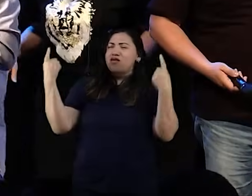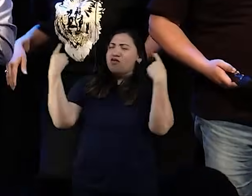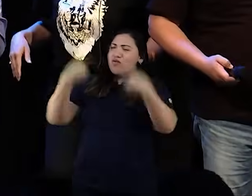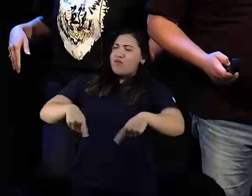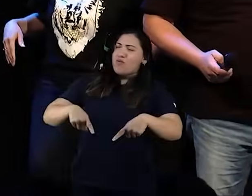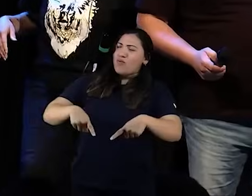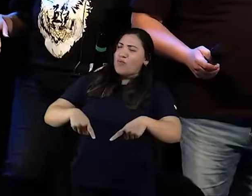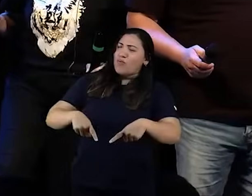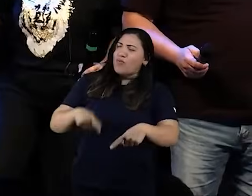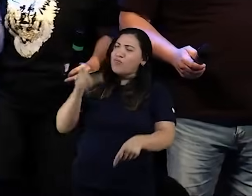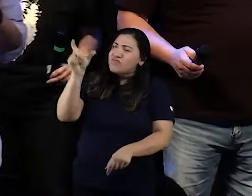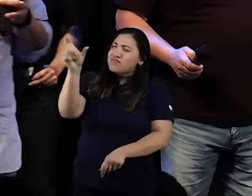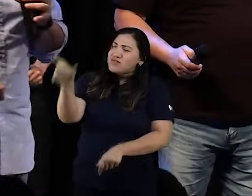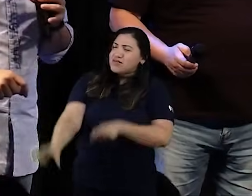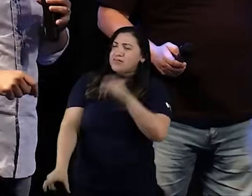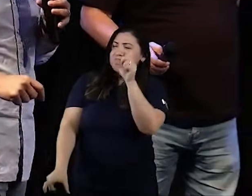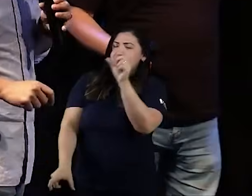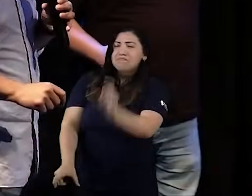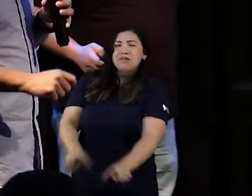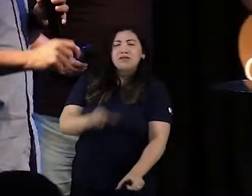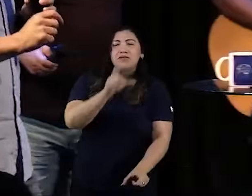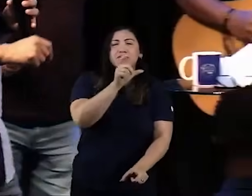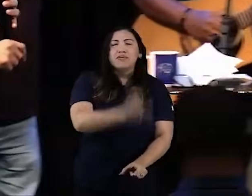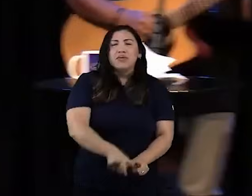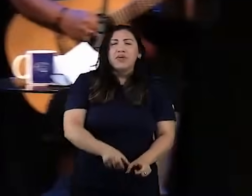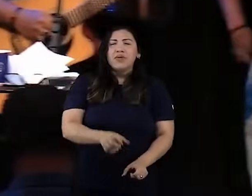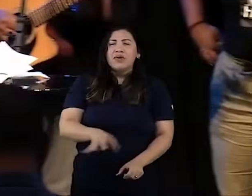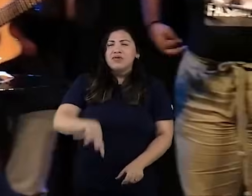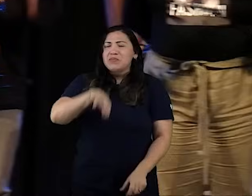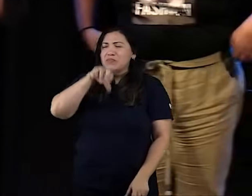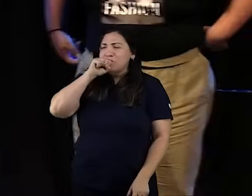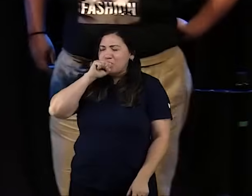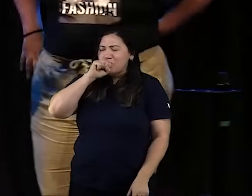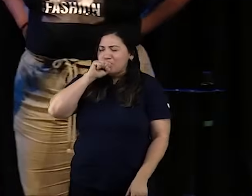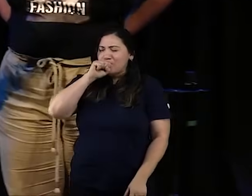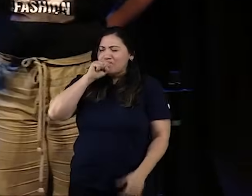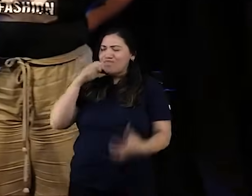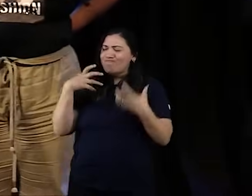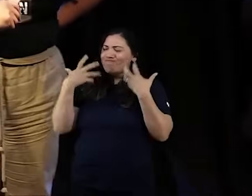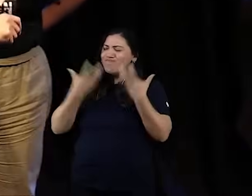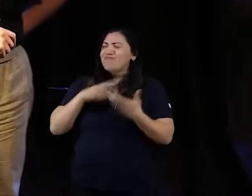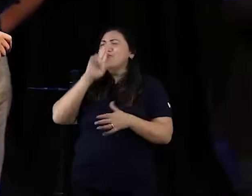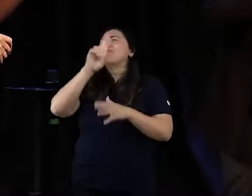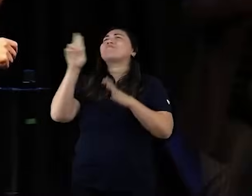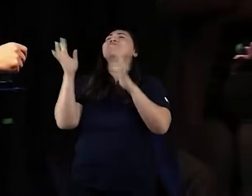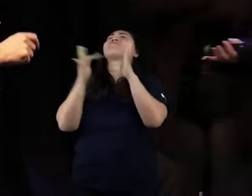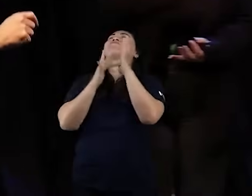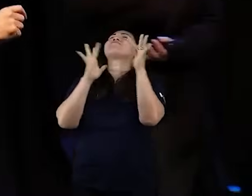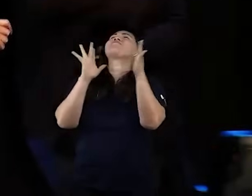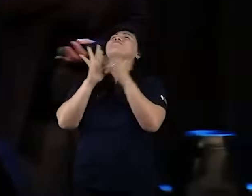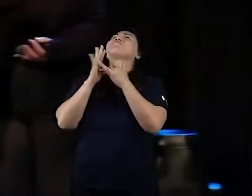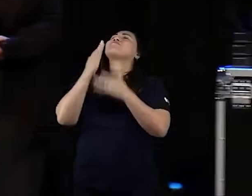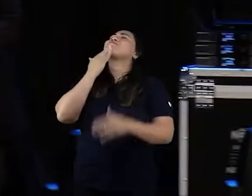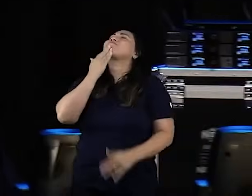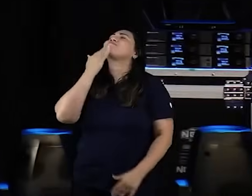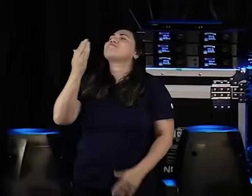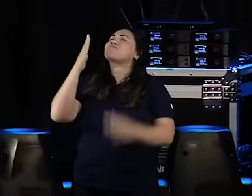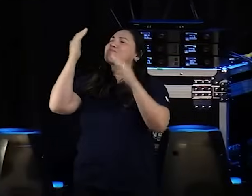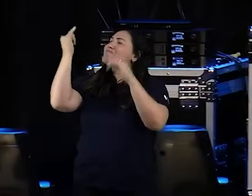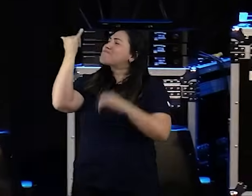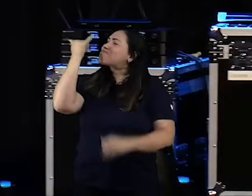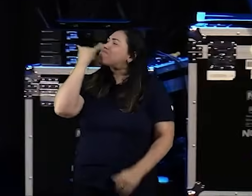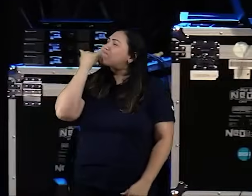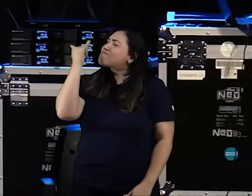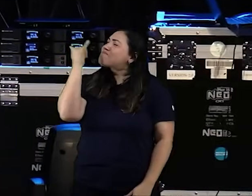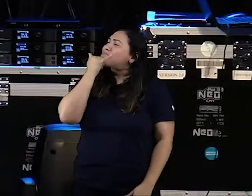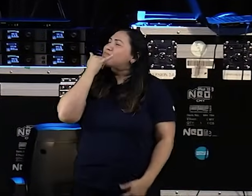miséria e de maldição eu quero em nome de Jesus te pedir perdão por todos os